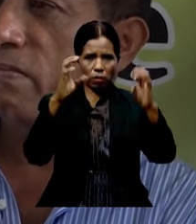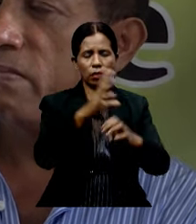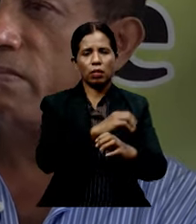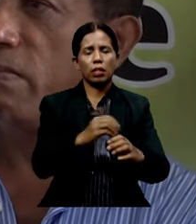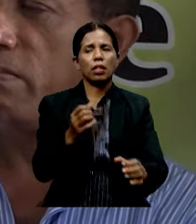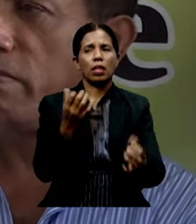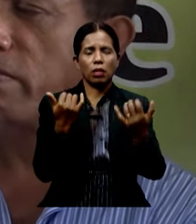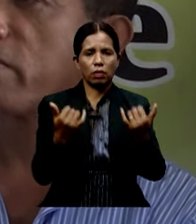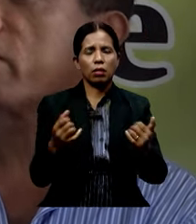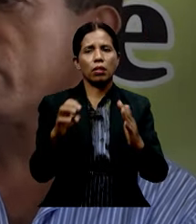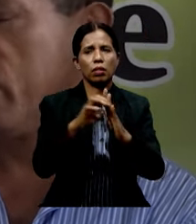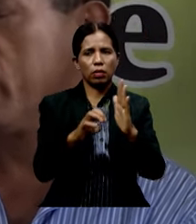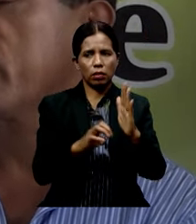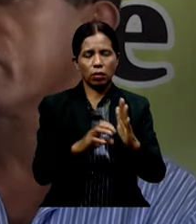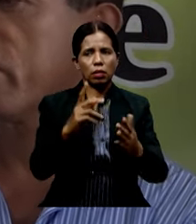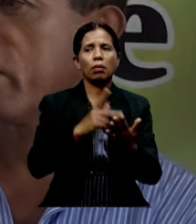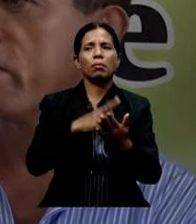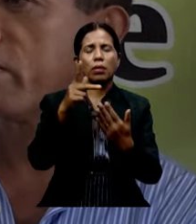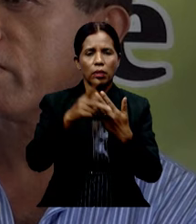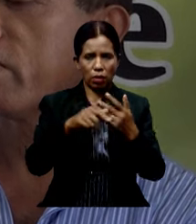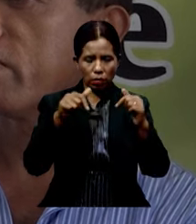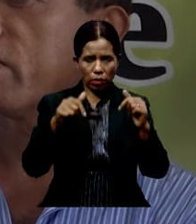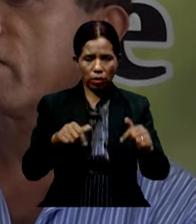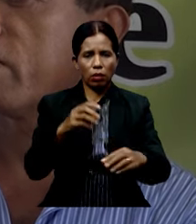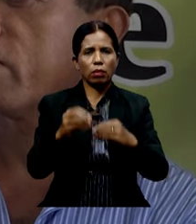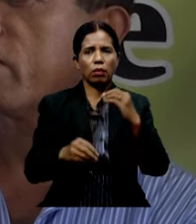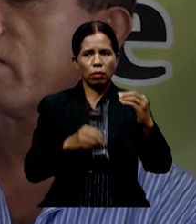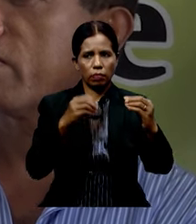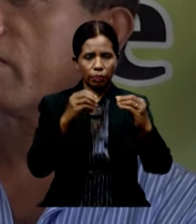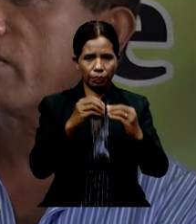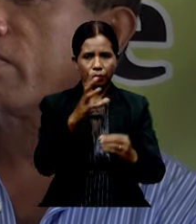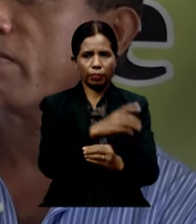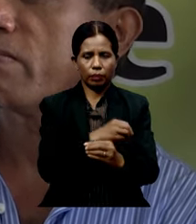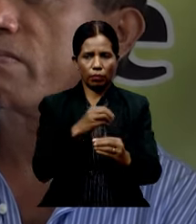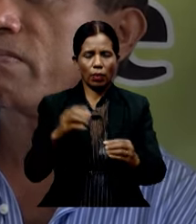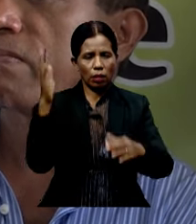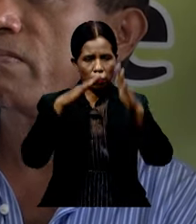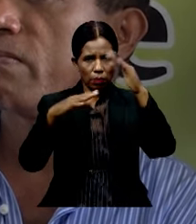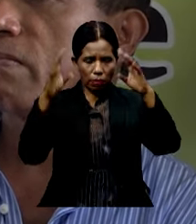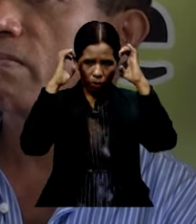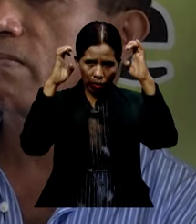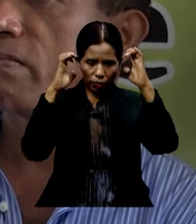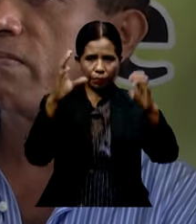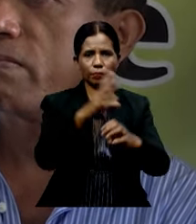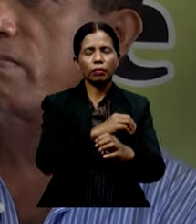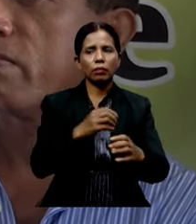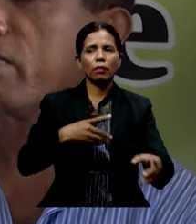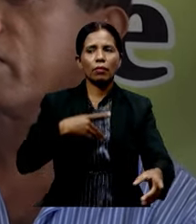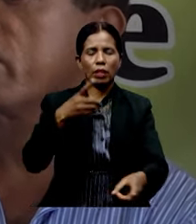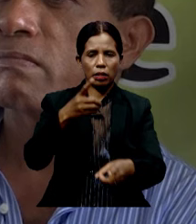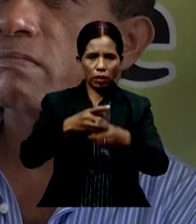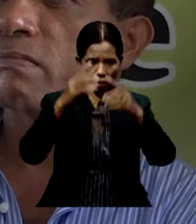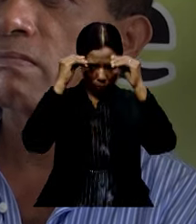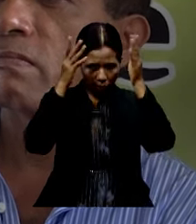como executador do programa nida né e relação ba problema educação nia e direito dos